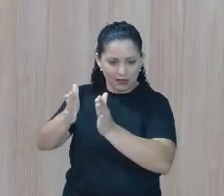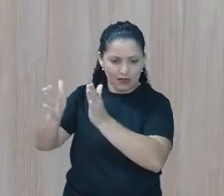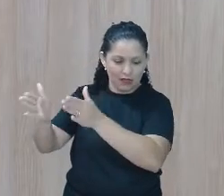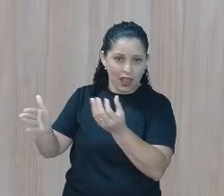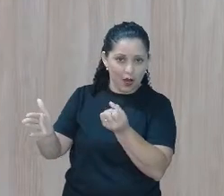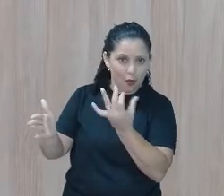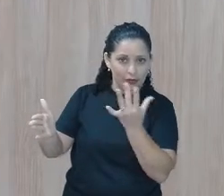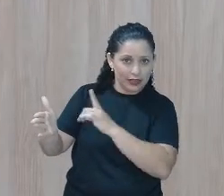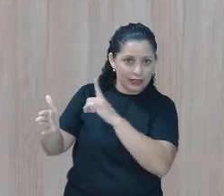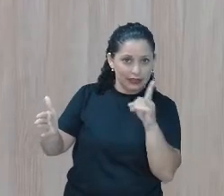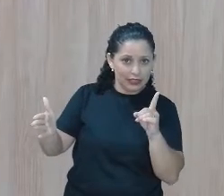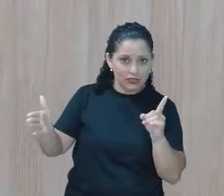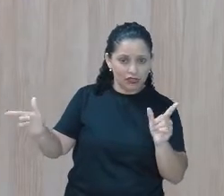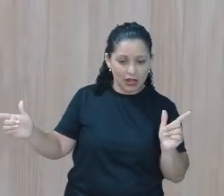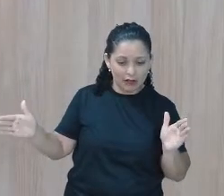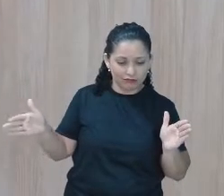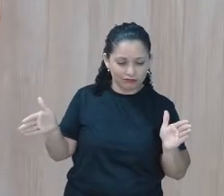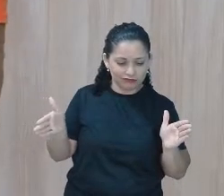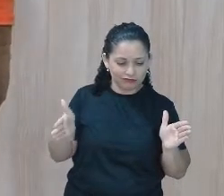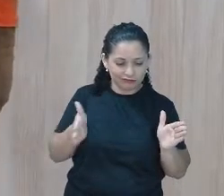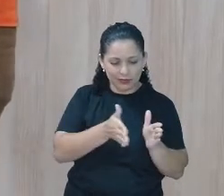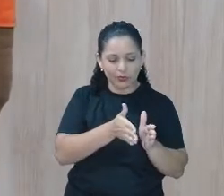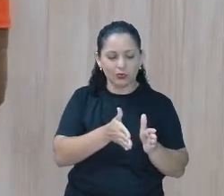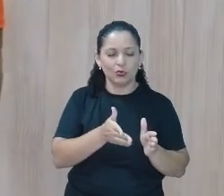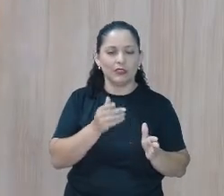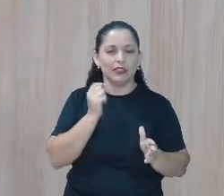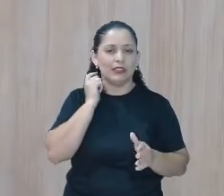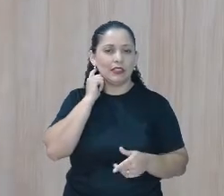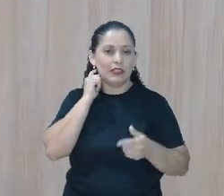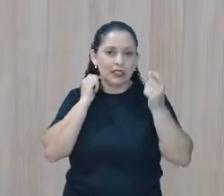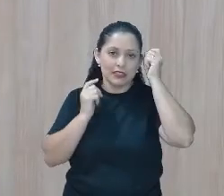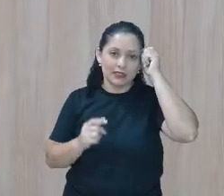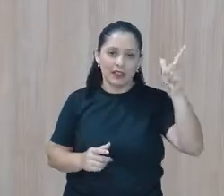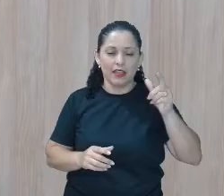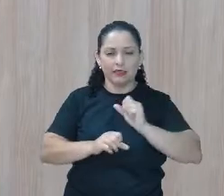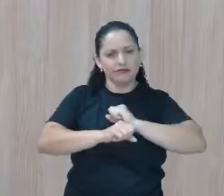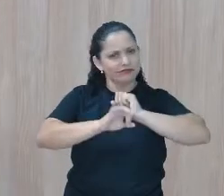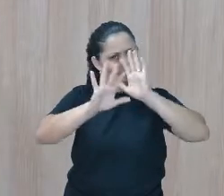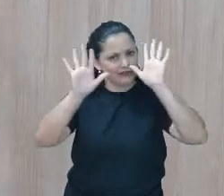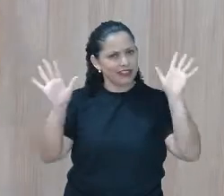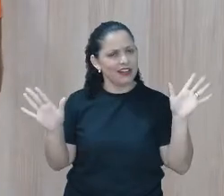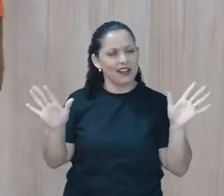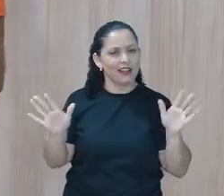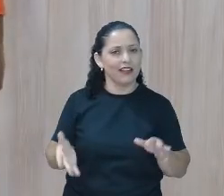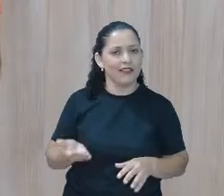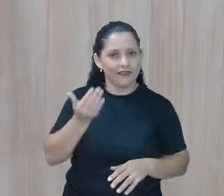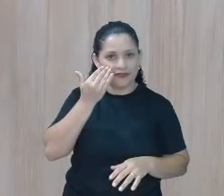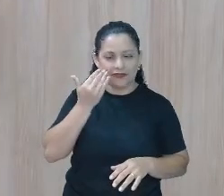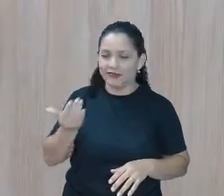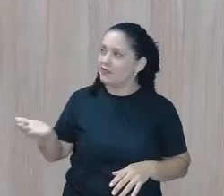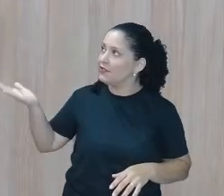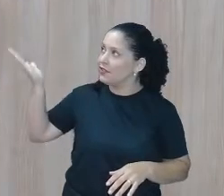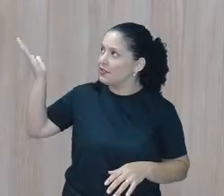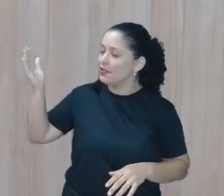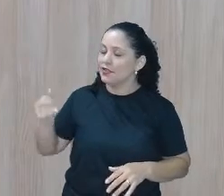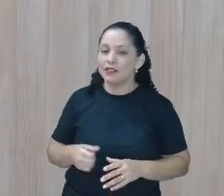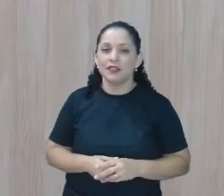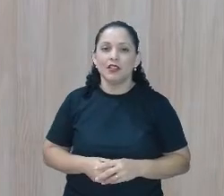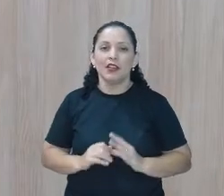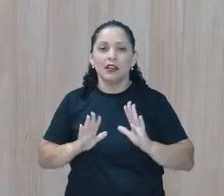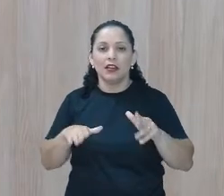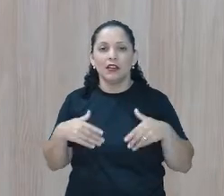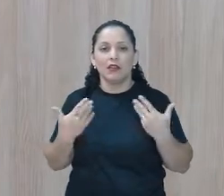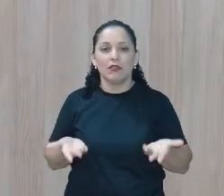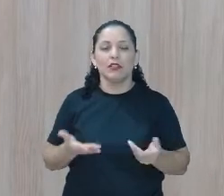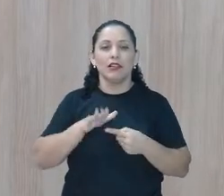dias diminui. E essa ideia aí está bem clara, né, na sua mente, certo? Quando a gente traz uma situação aí do dia a